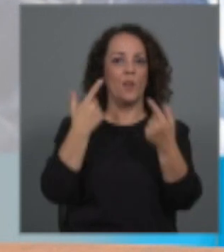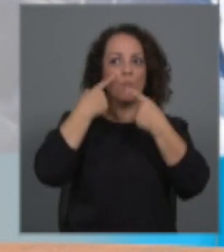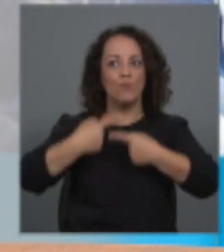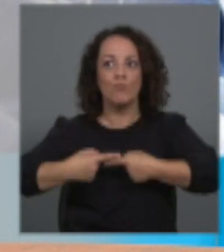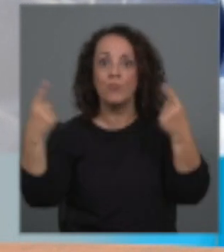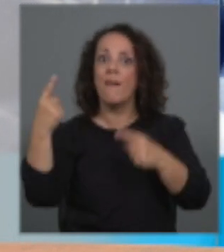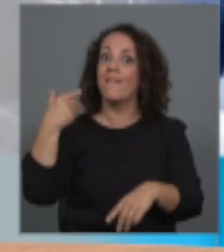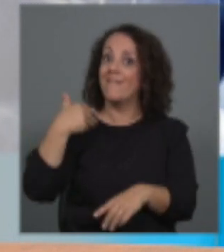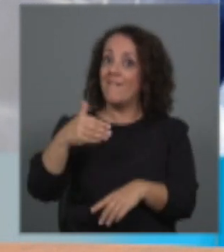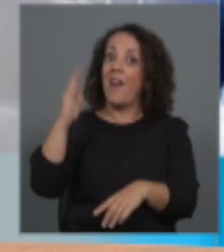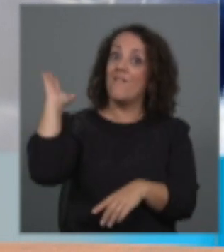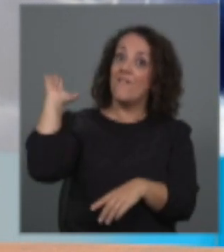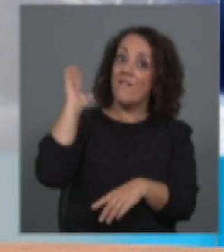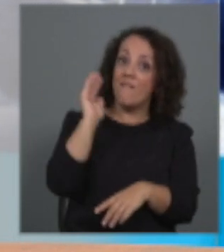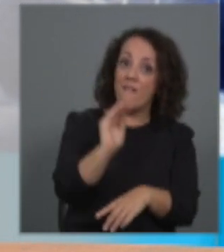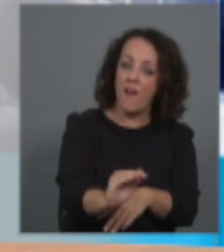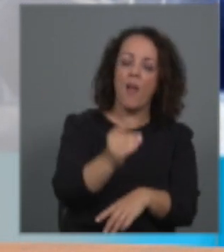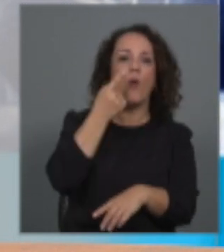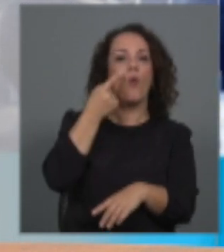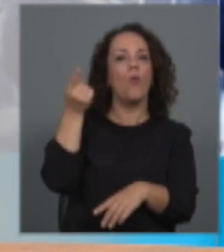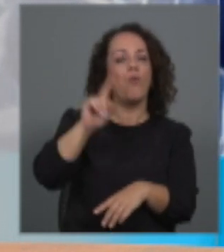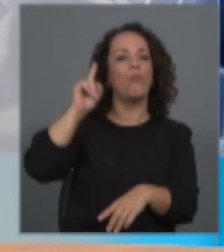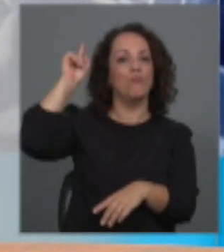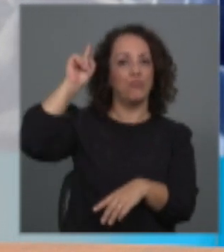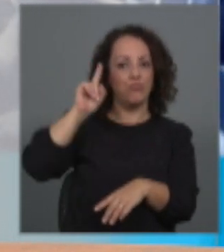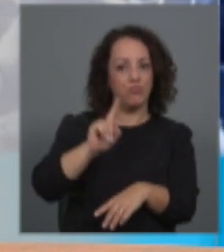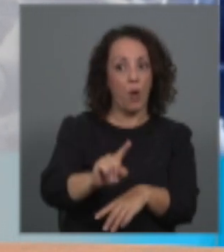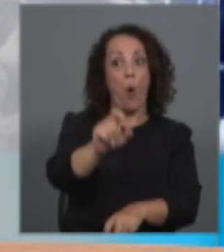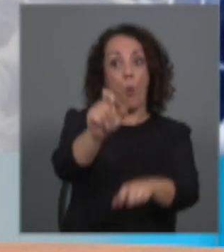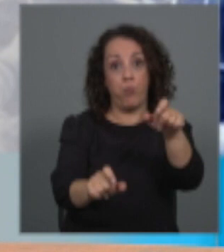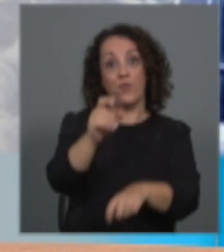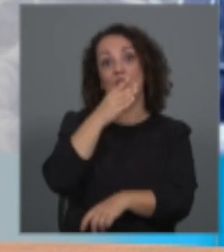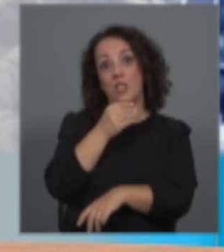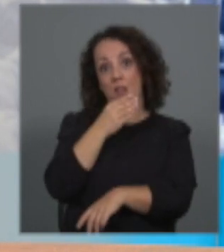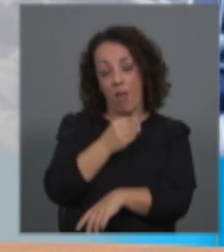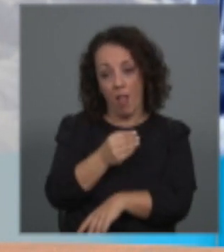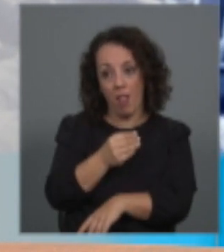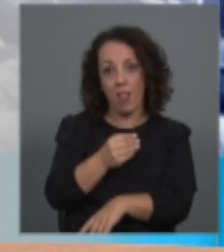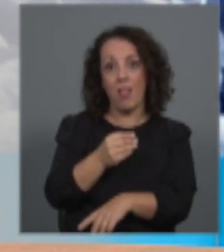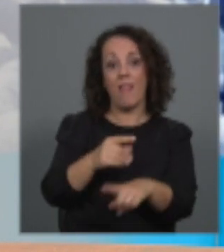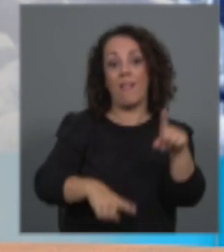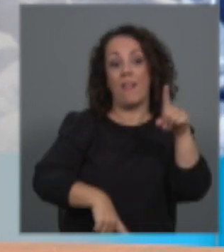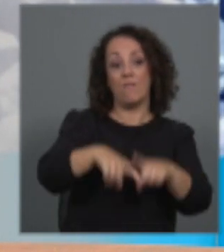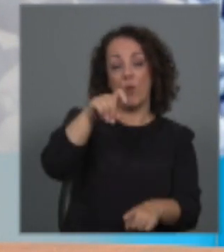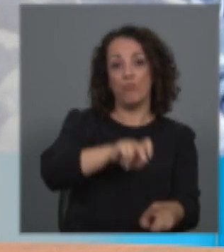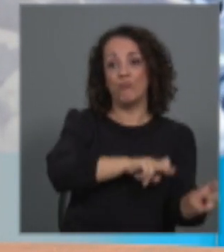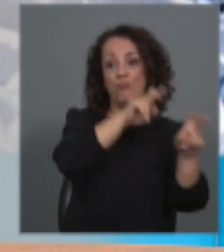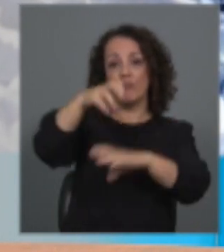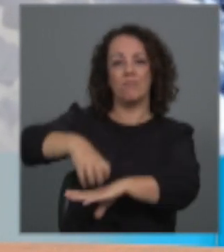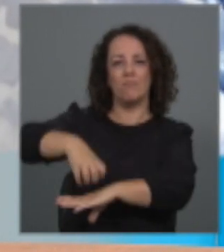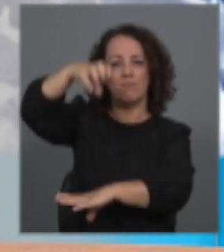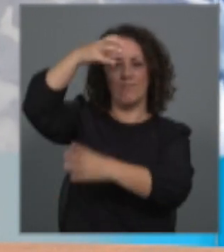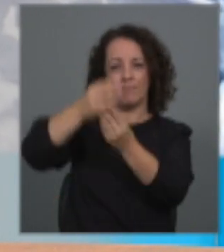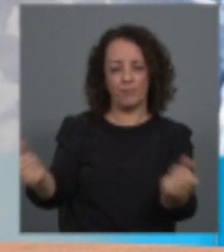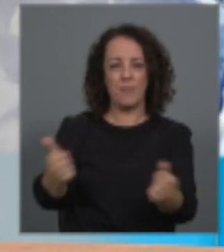a vinda, anunciado o regresso do povo de Israel do exílio de Babilônia, em que provavelmente